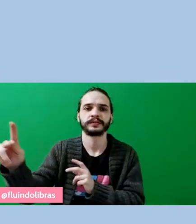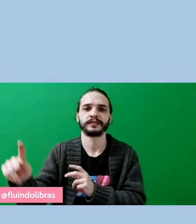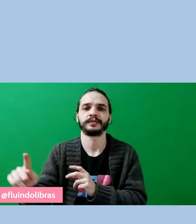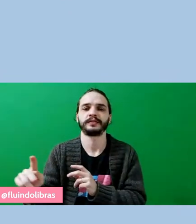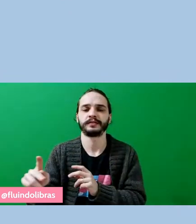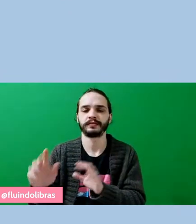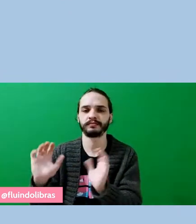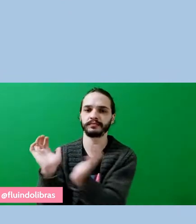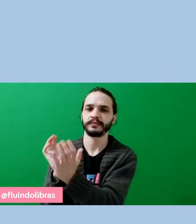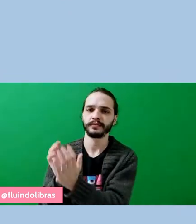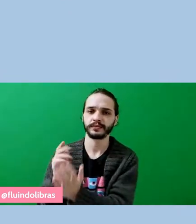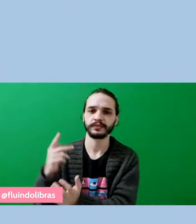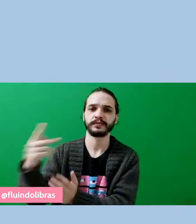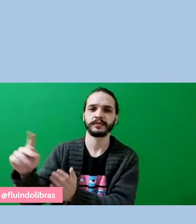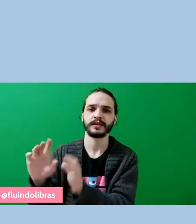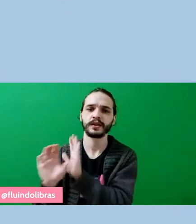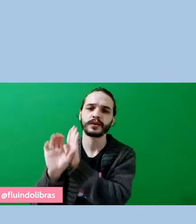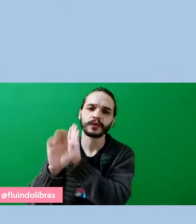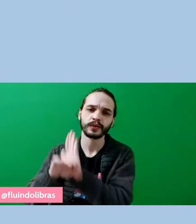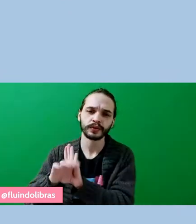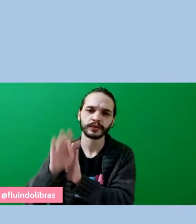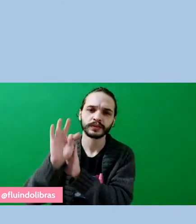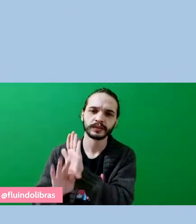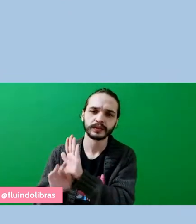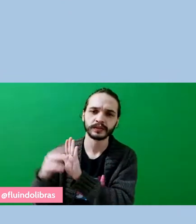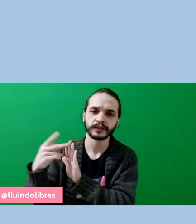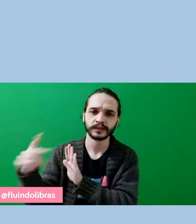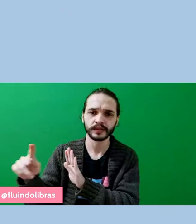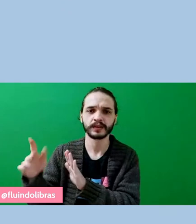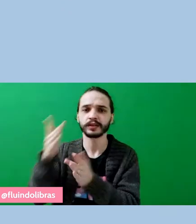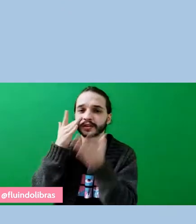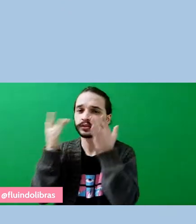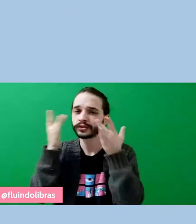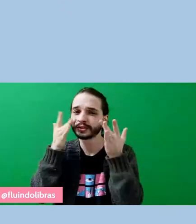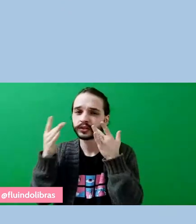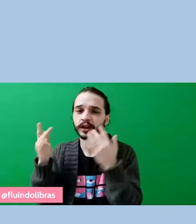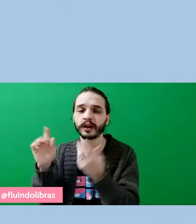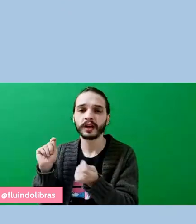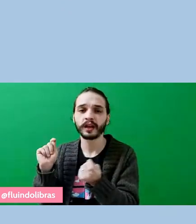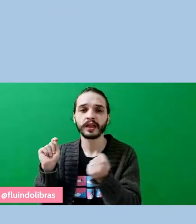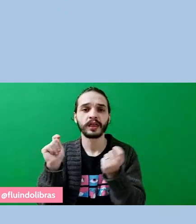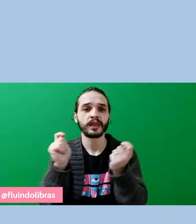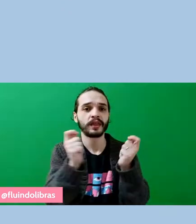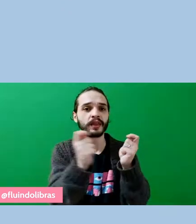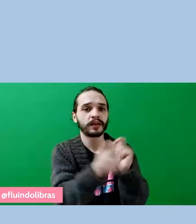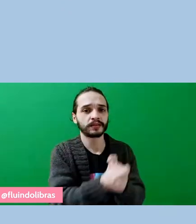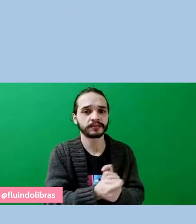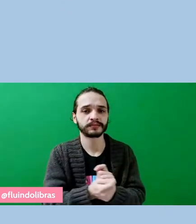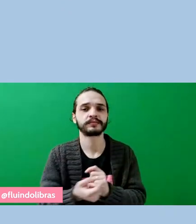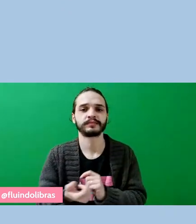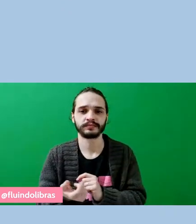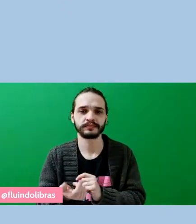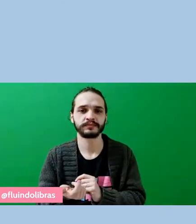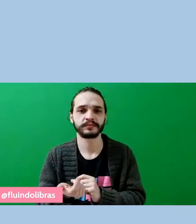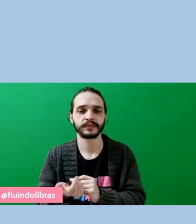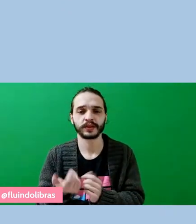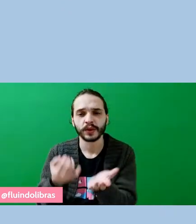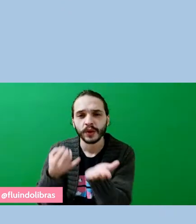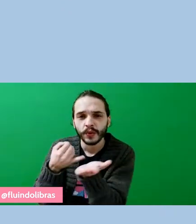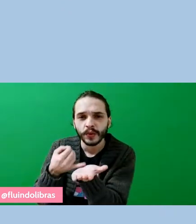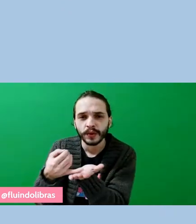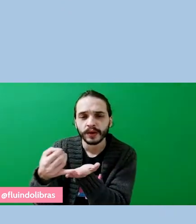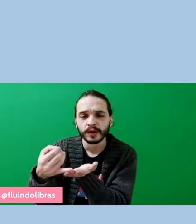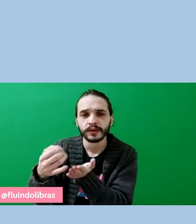conceito e tenha um texto de partida, o espetáculo toma forma no palco. Na própria introdução da